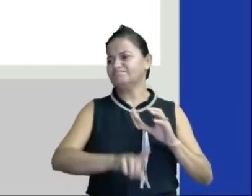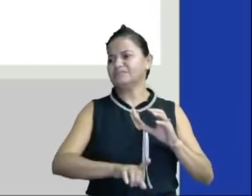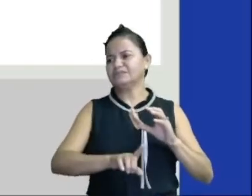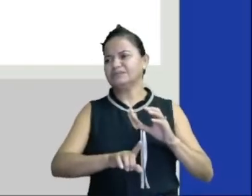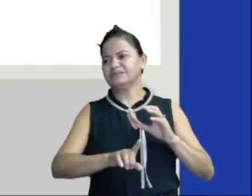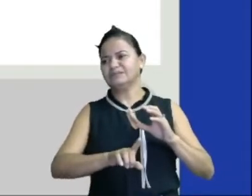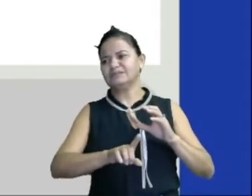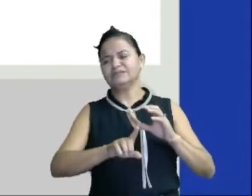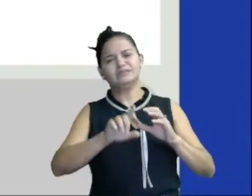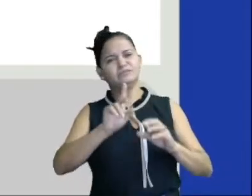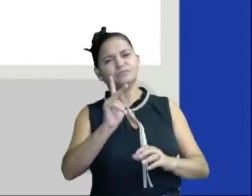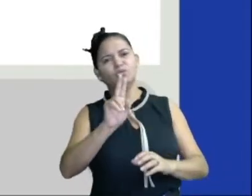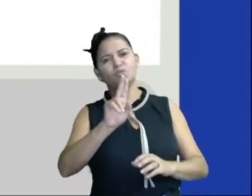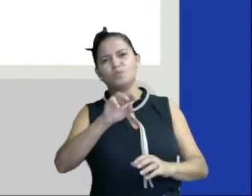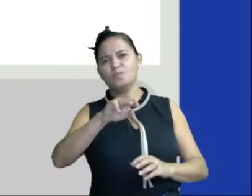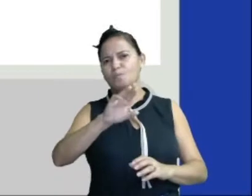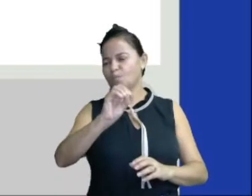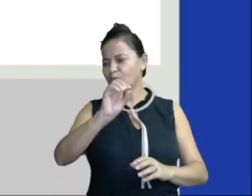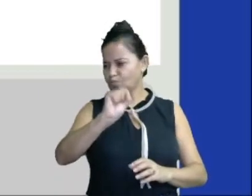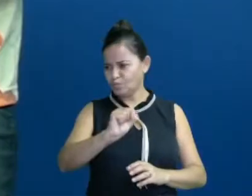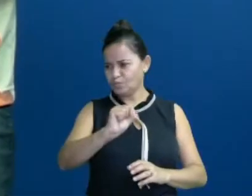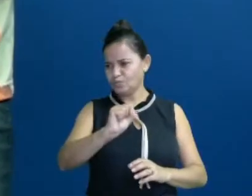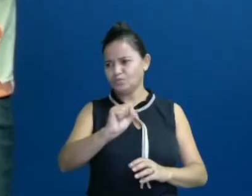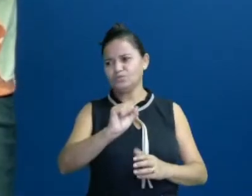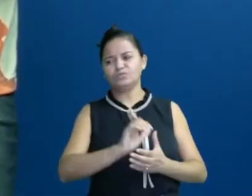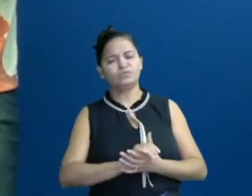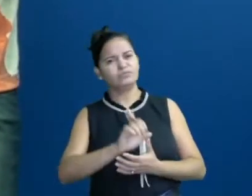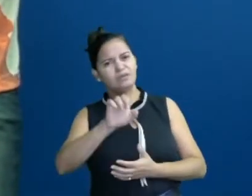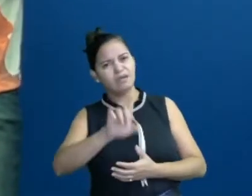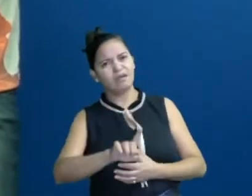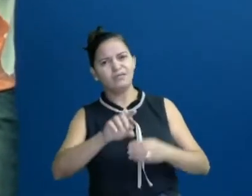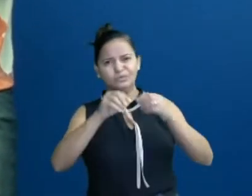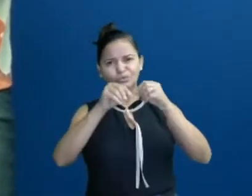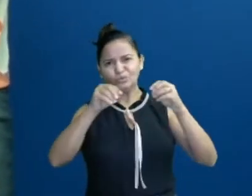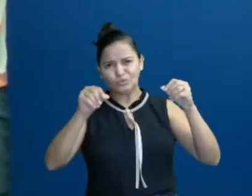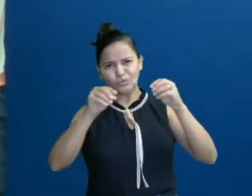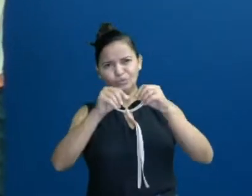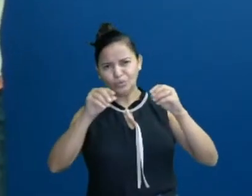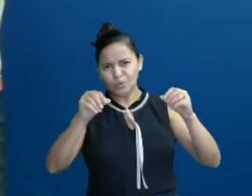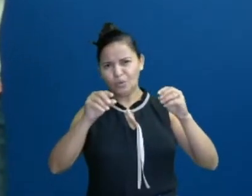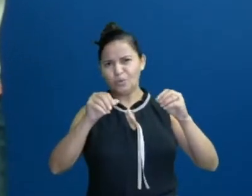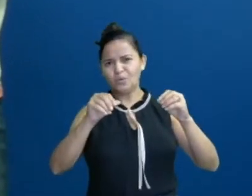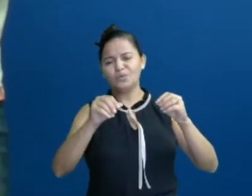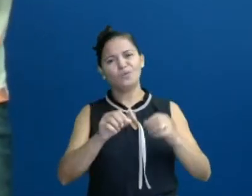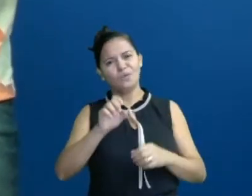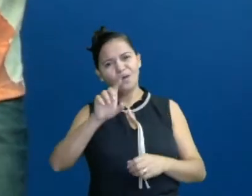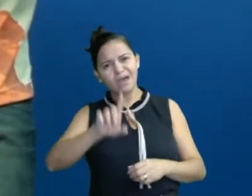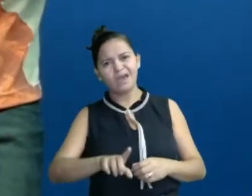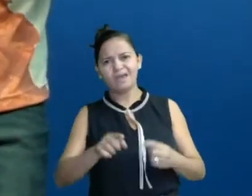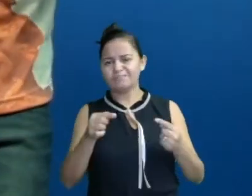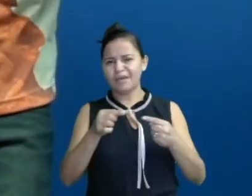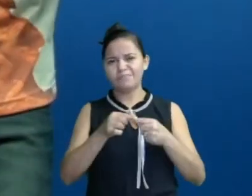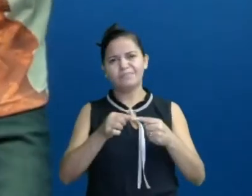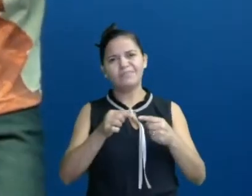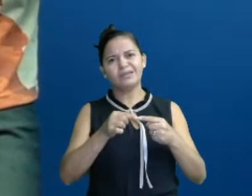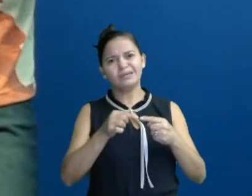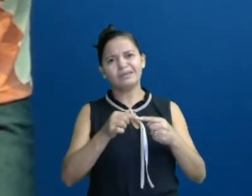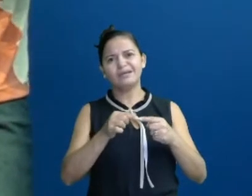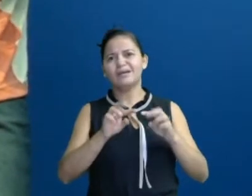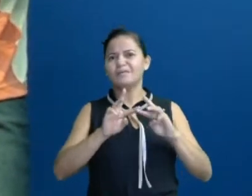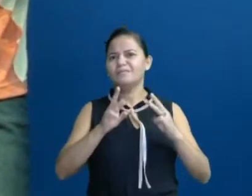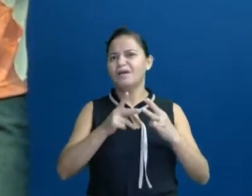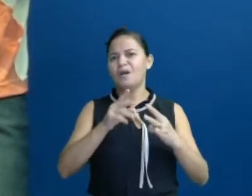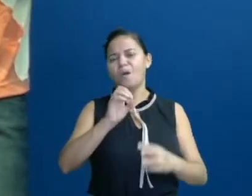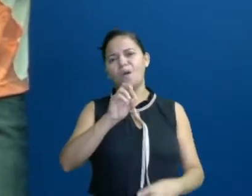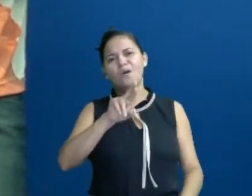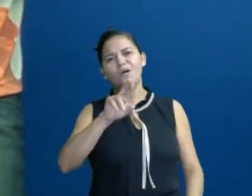de humus. Essa palavra humus, né? Nada mais é do que matéria orgânica, tá certo? É